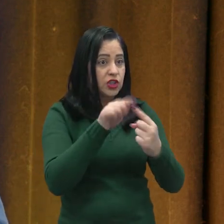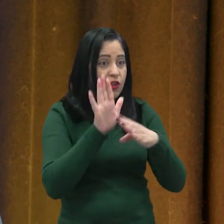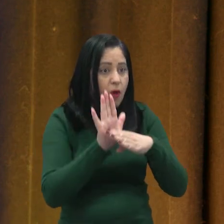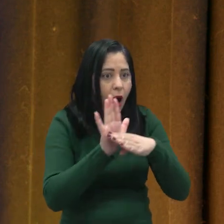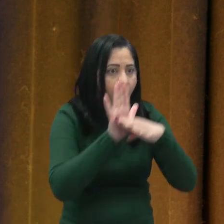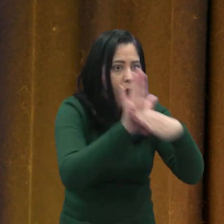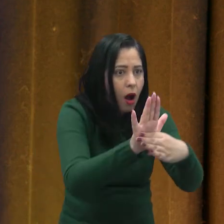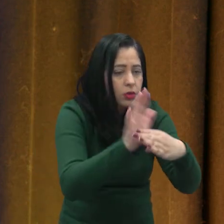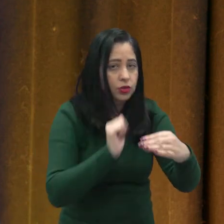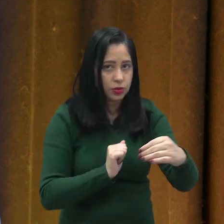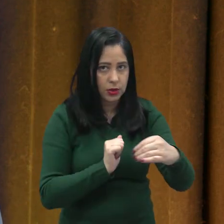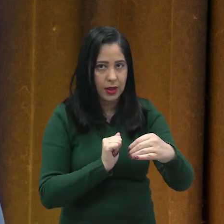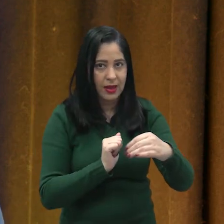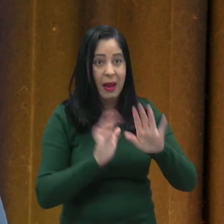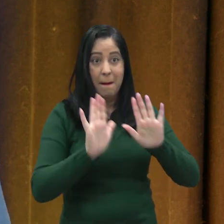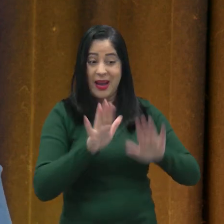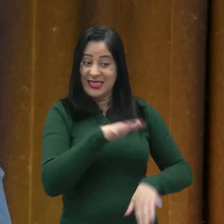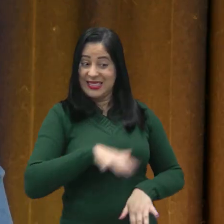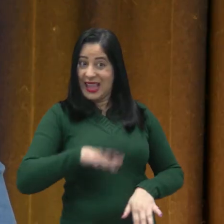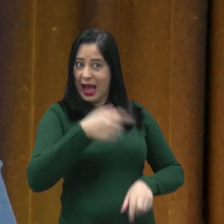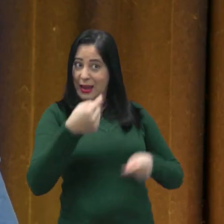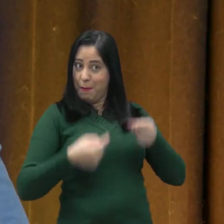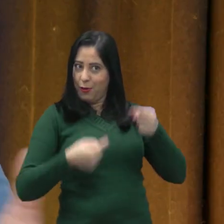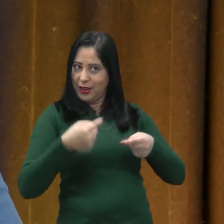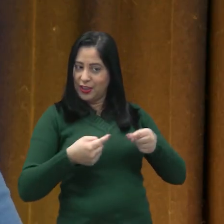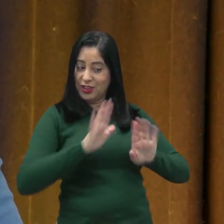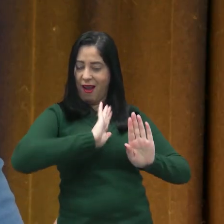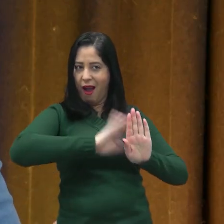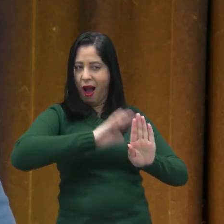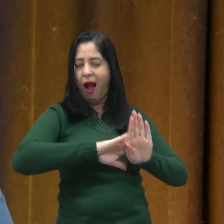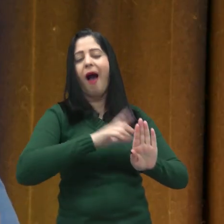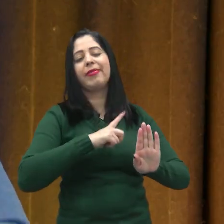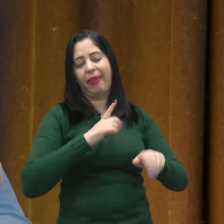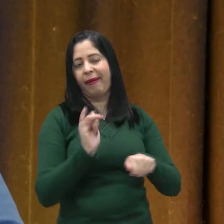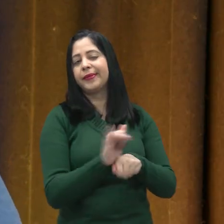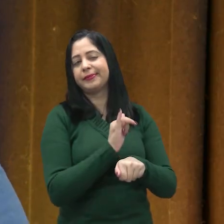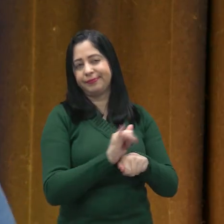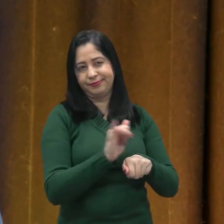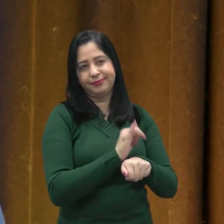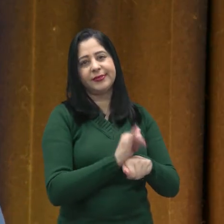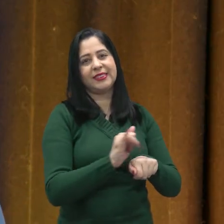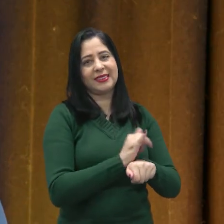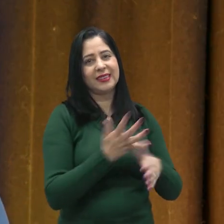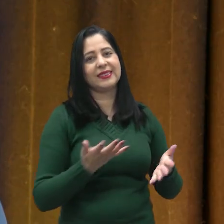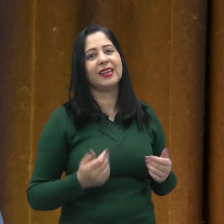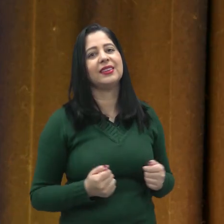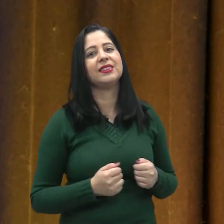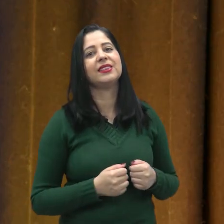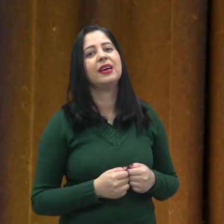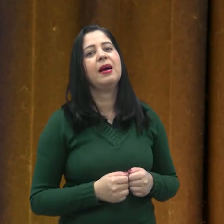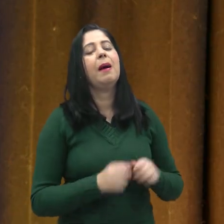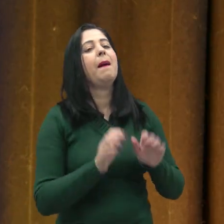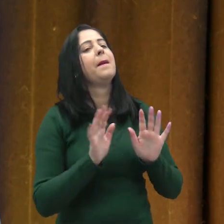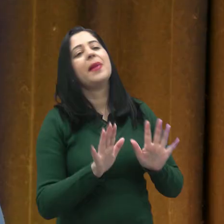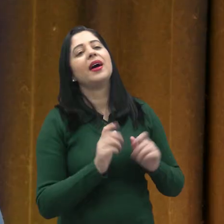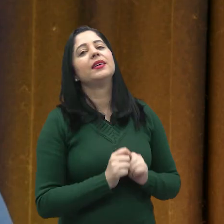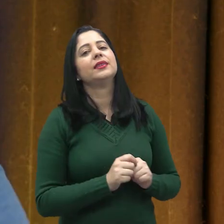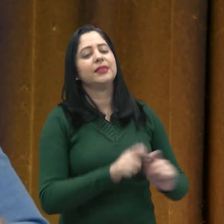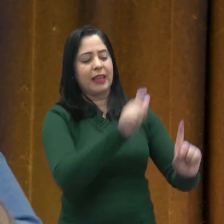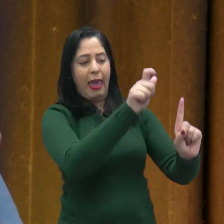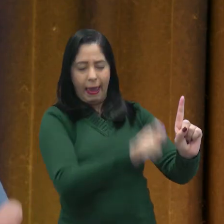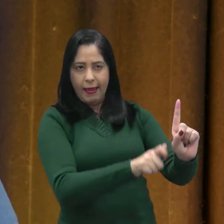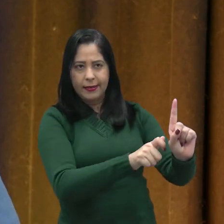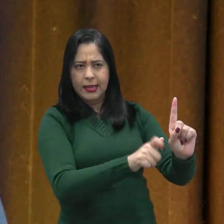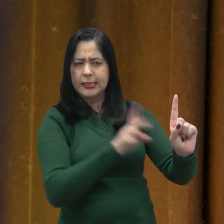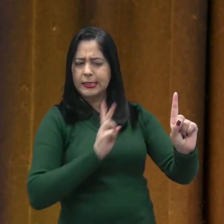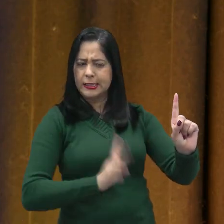sabe que numa campanha eleitoral, na política, tem estratégias, né? E Sim. A gente via muito no coração, na vontade. Mas com isso, meu